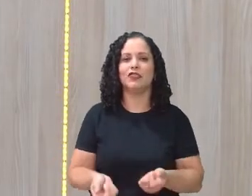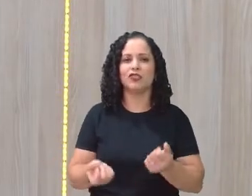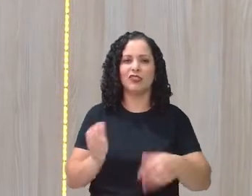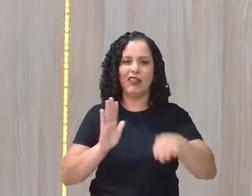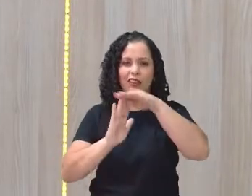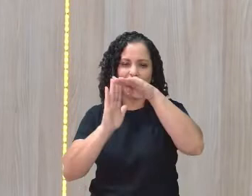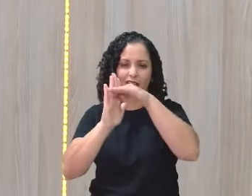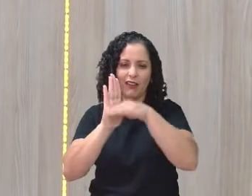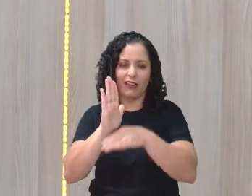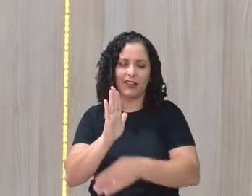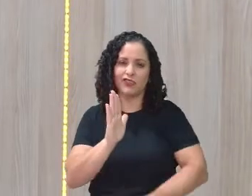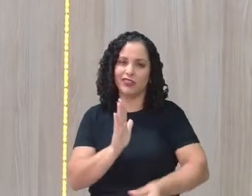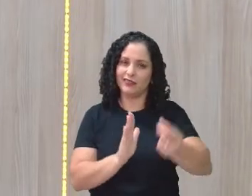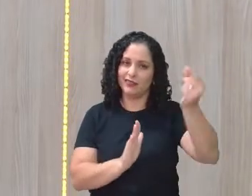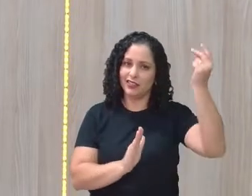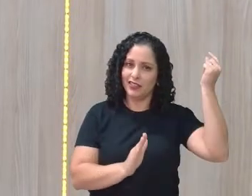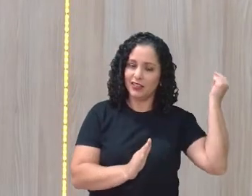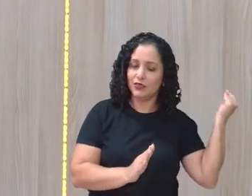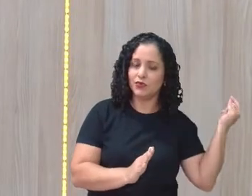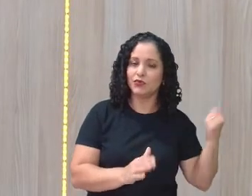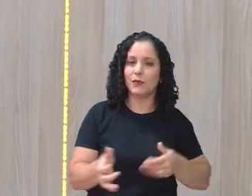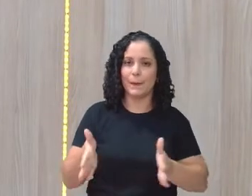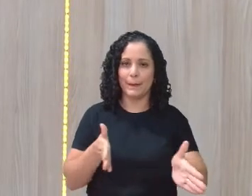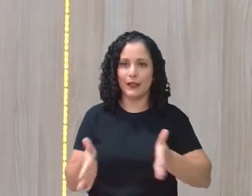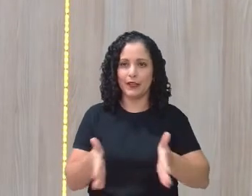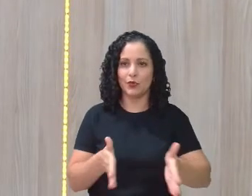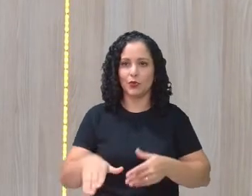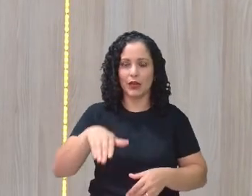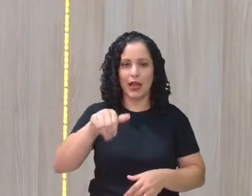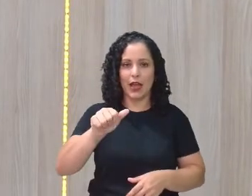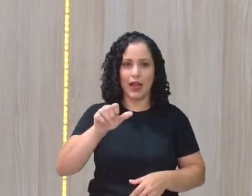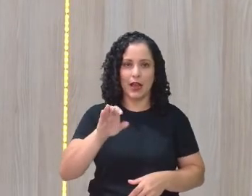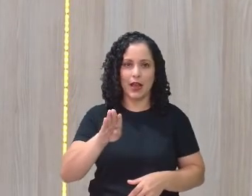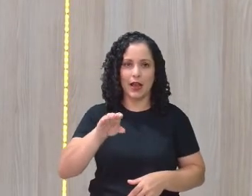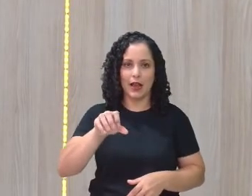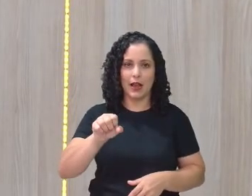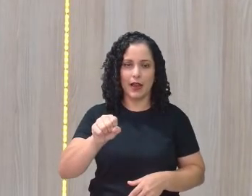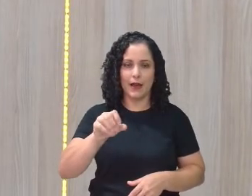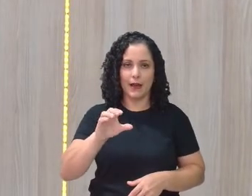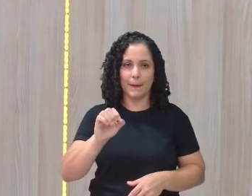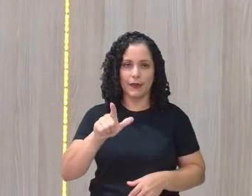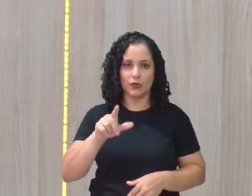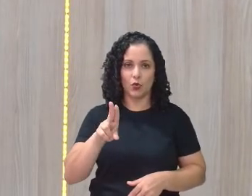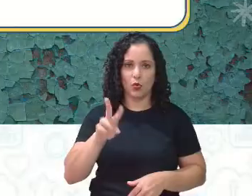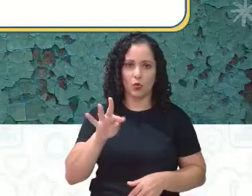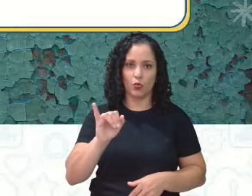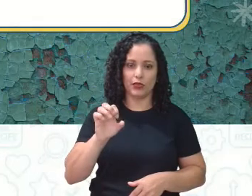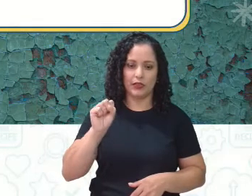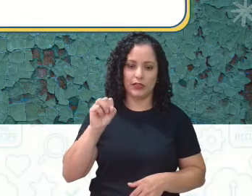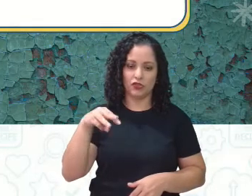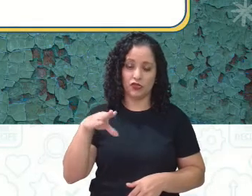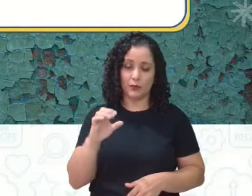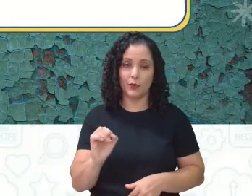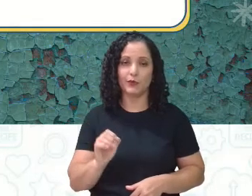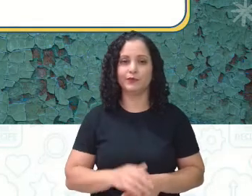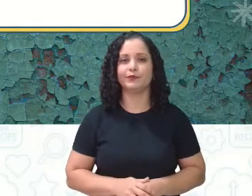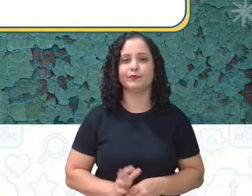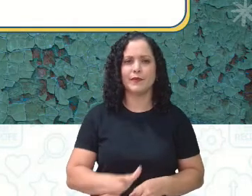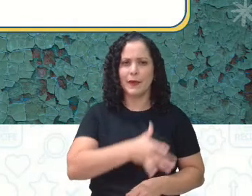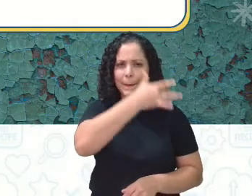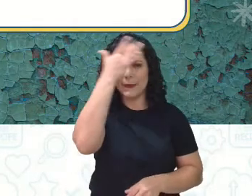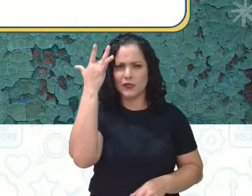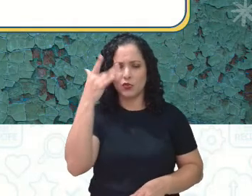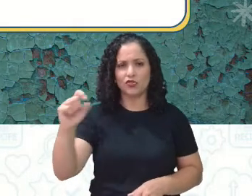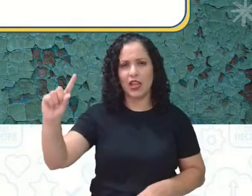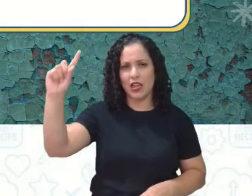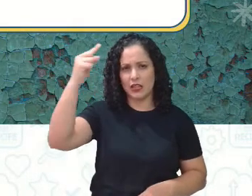também conhecido como absolutismo. Então, vamos entender aqui, olha, os pensadores iluministas criticavam o